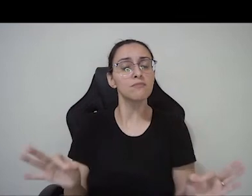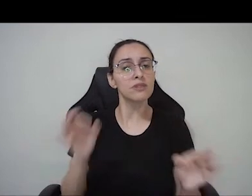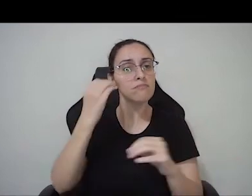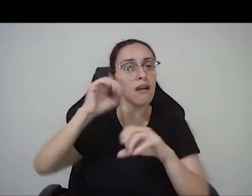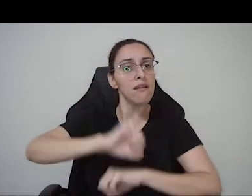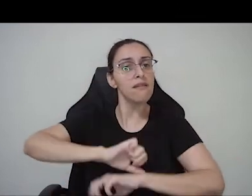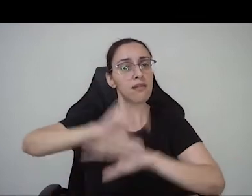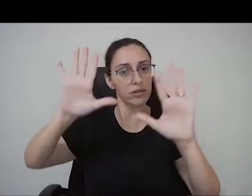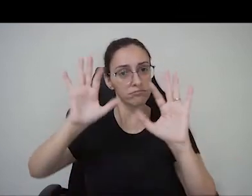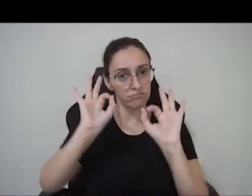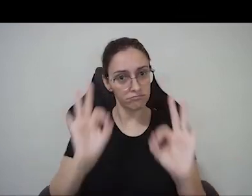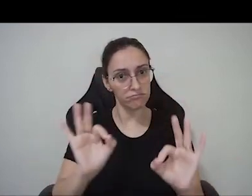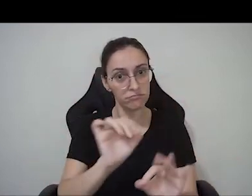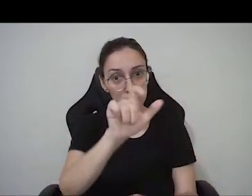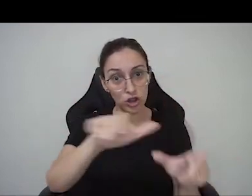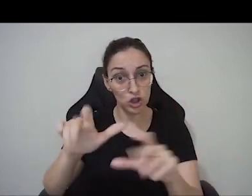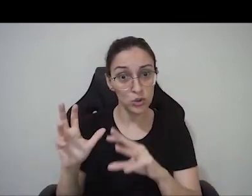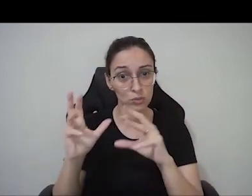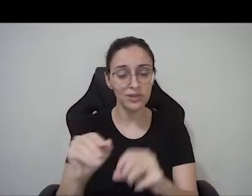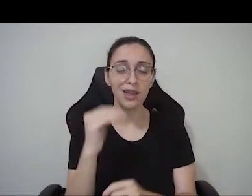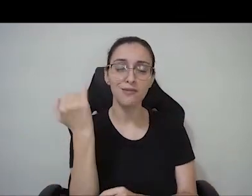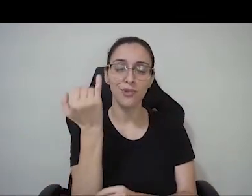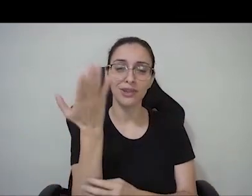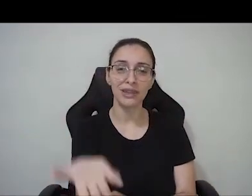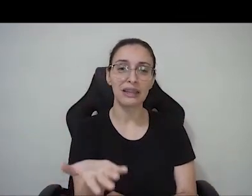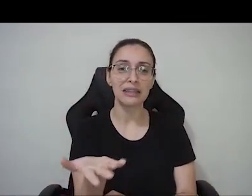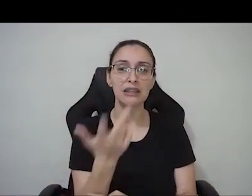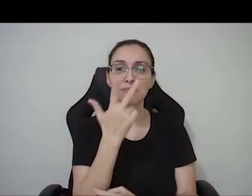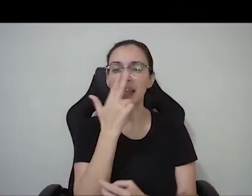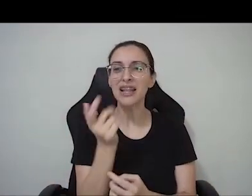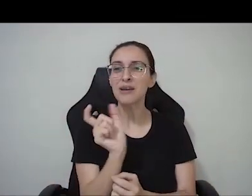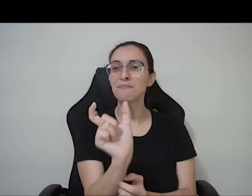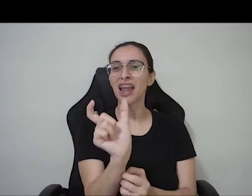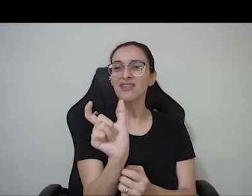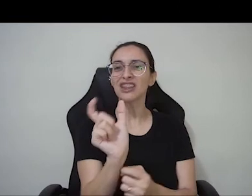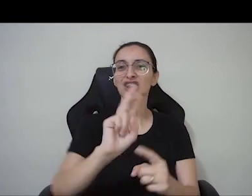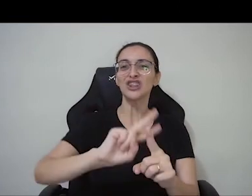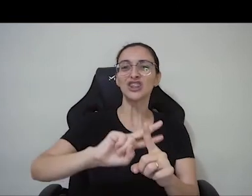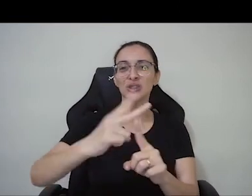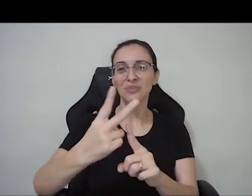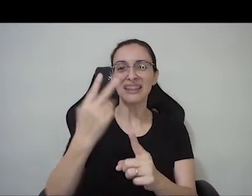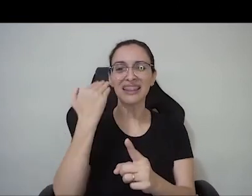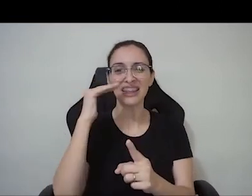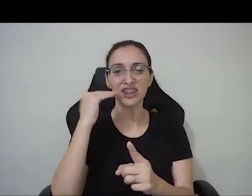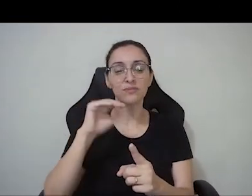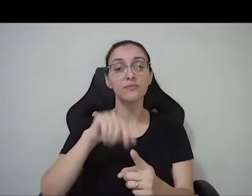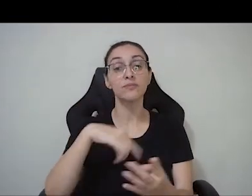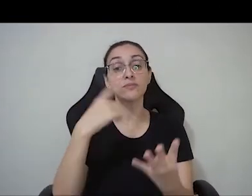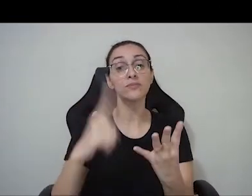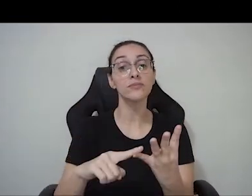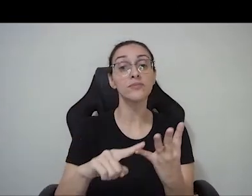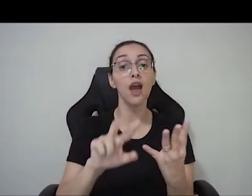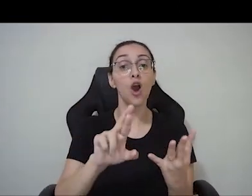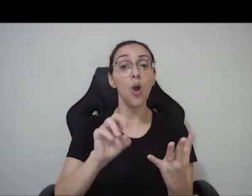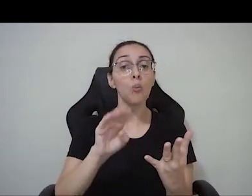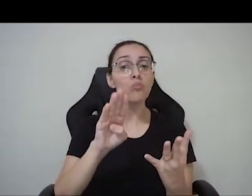simples e compreensível. Importante é sem ambiguidade. E o robusto. Robusto significa